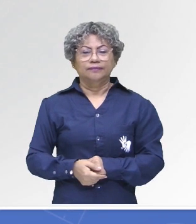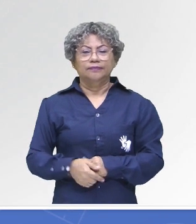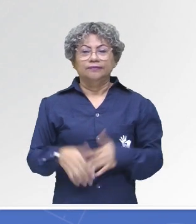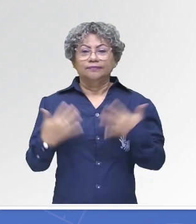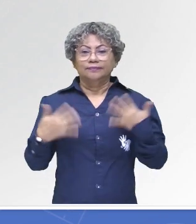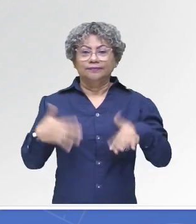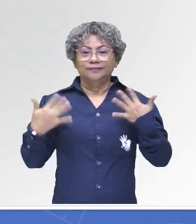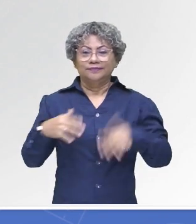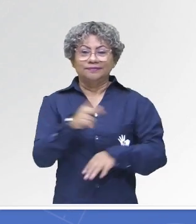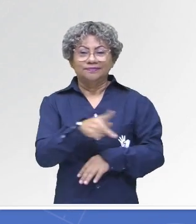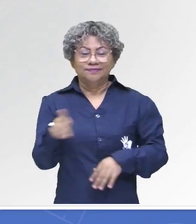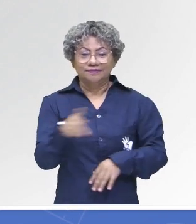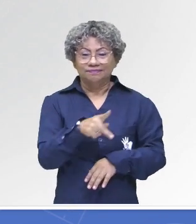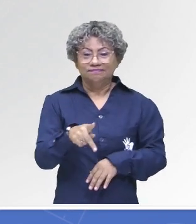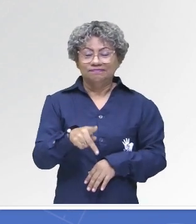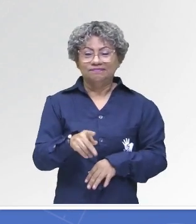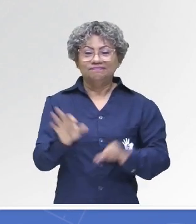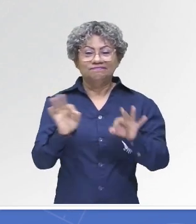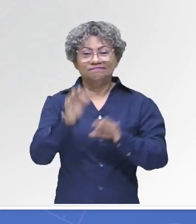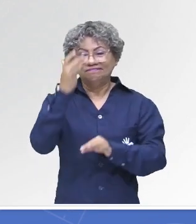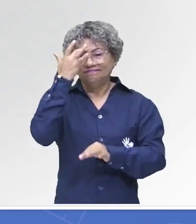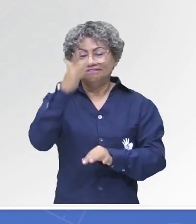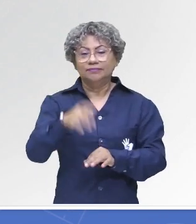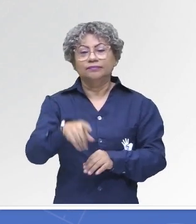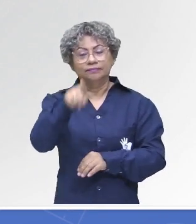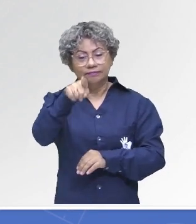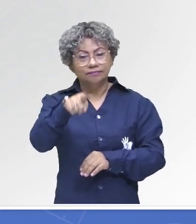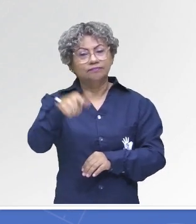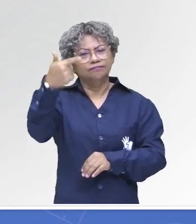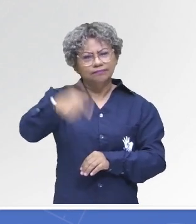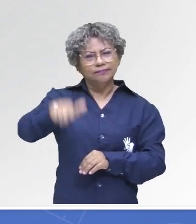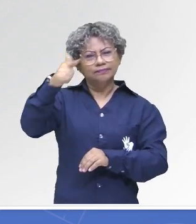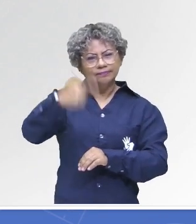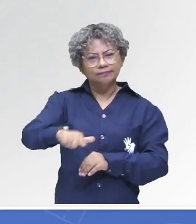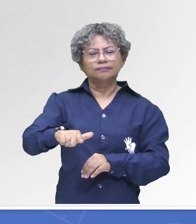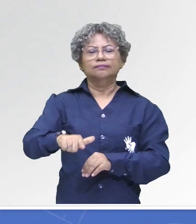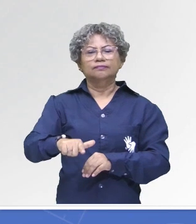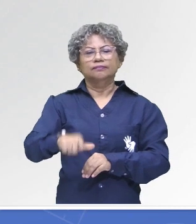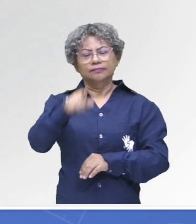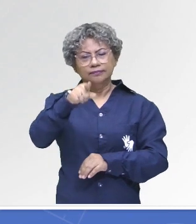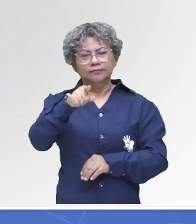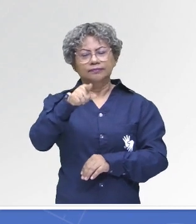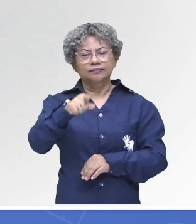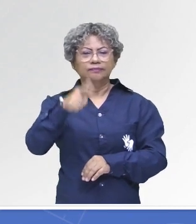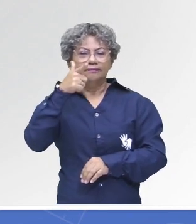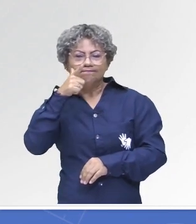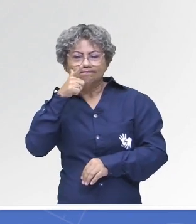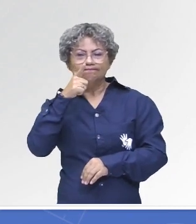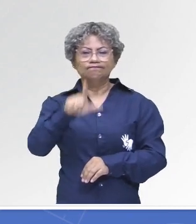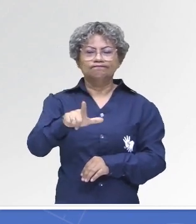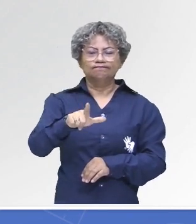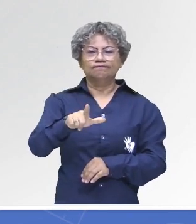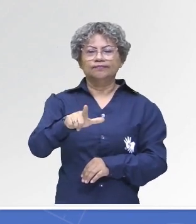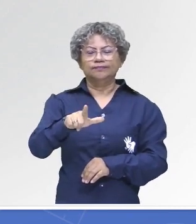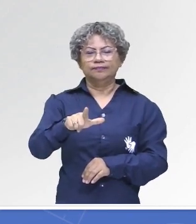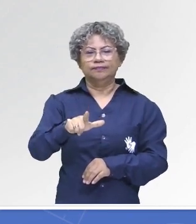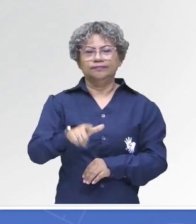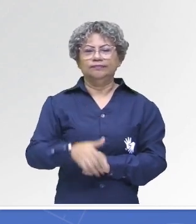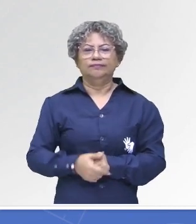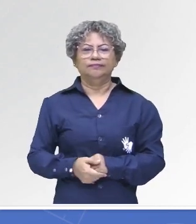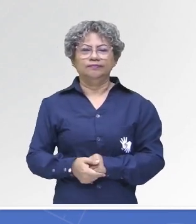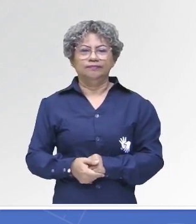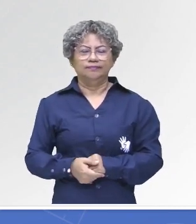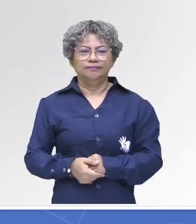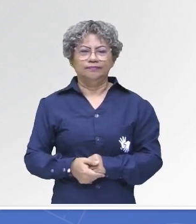não conseguir fazer essa conta, o que eu faço? Repita, tá certo? Repita até internalizar quais são os passos que você deve seguir.